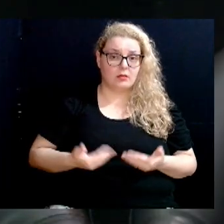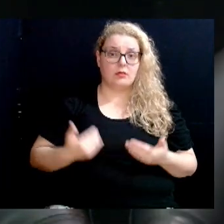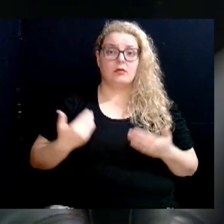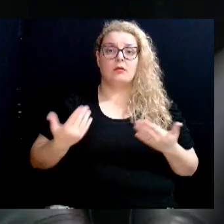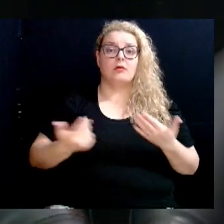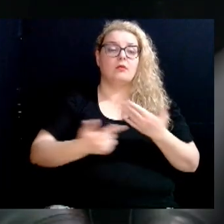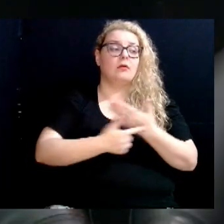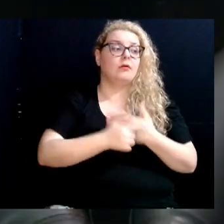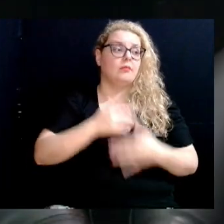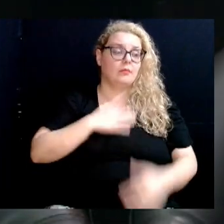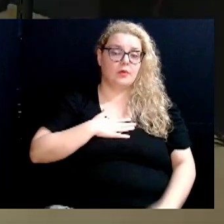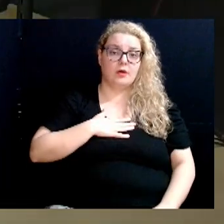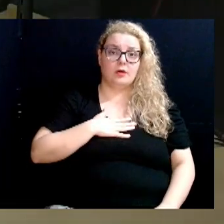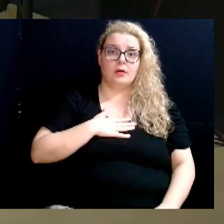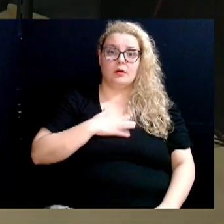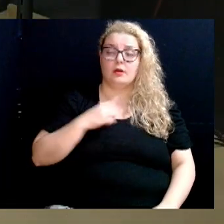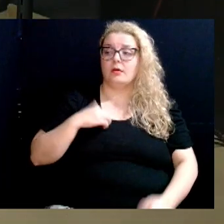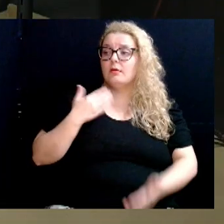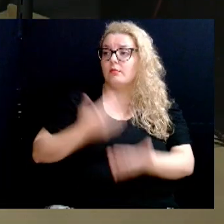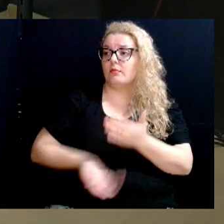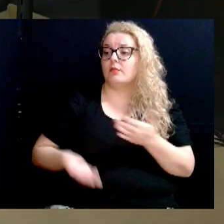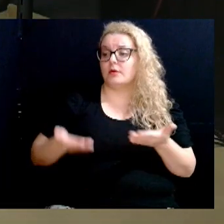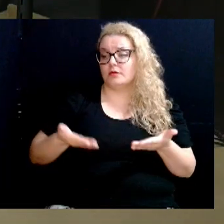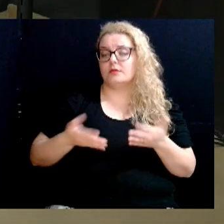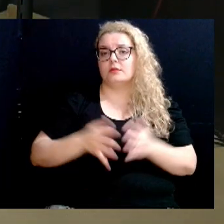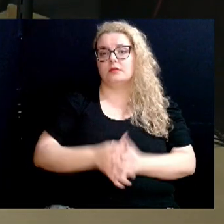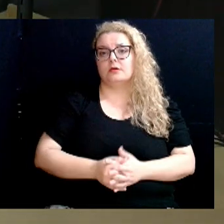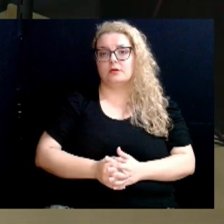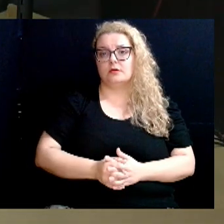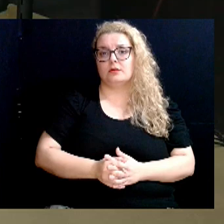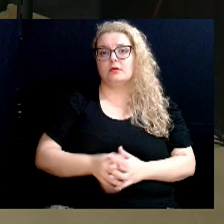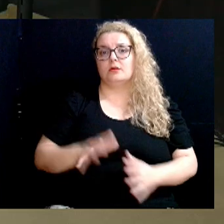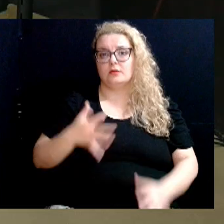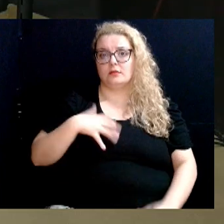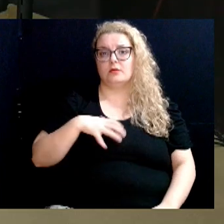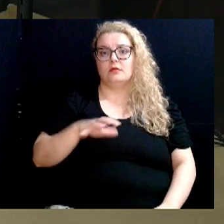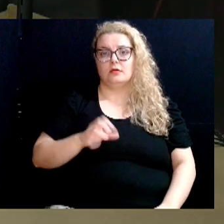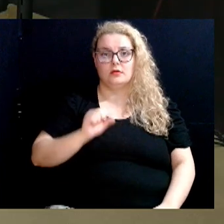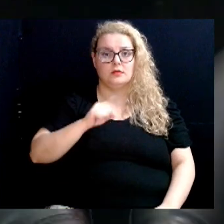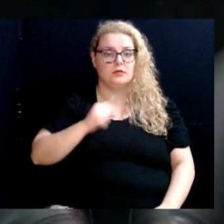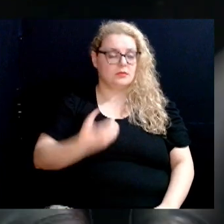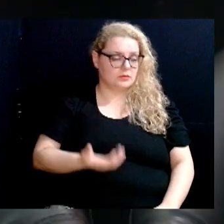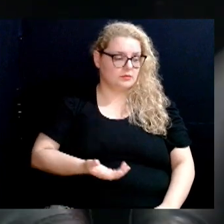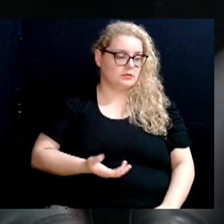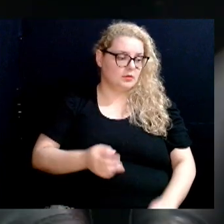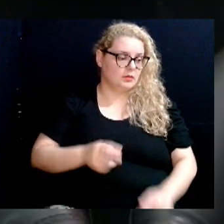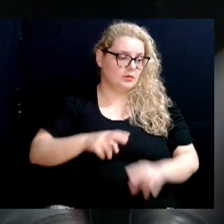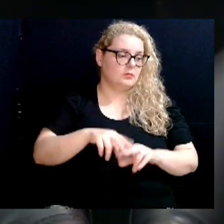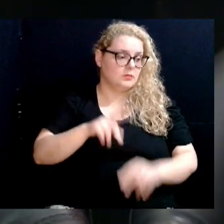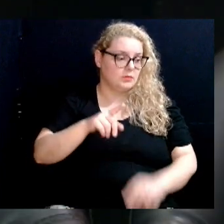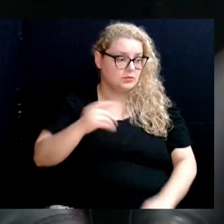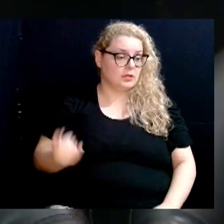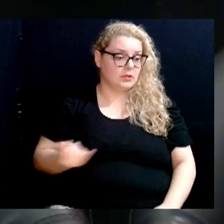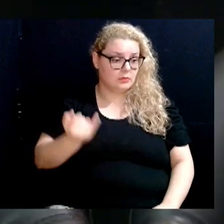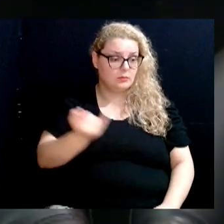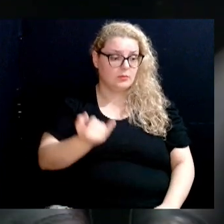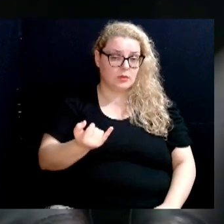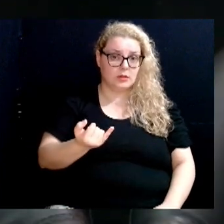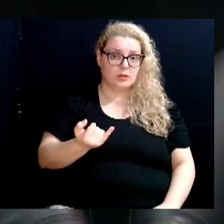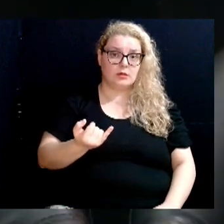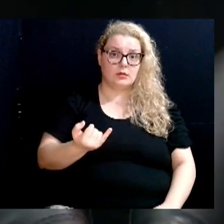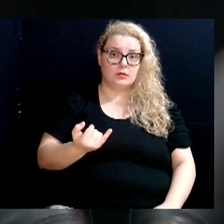perdi nisso. É mais ou menos assim. Então, é por isso que é tão importante a gente olhar para a